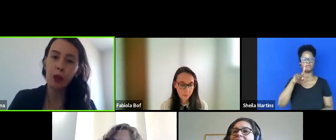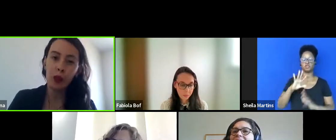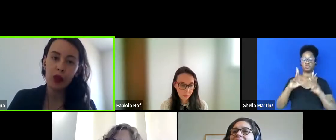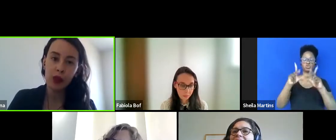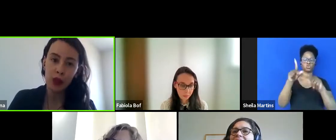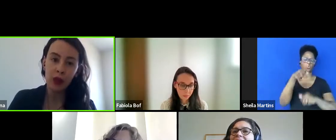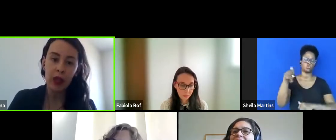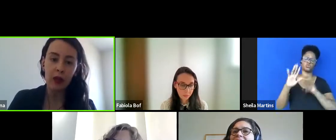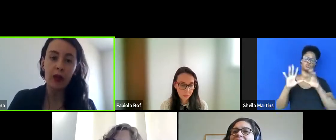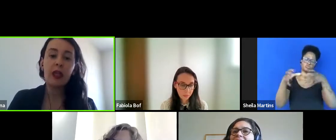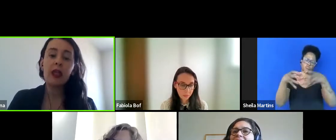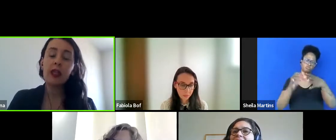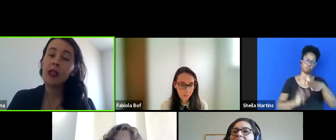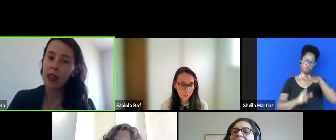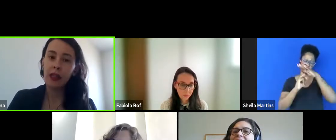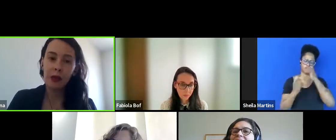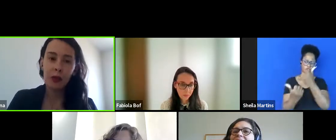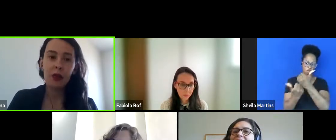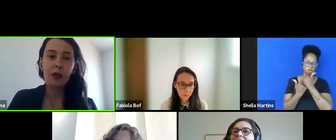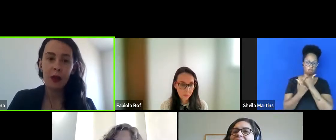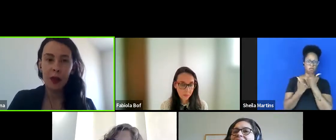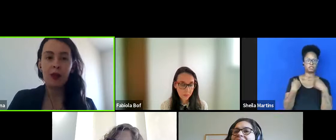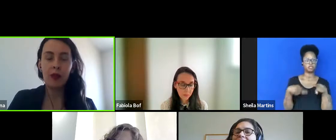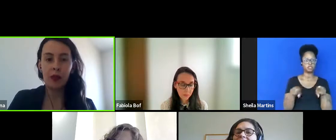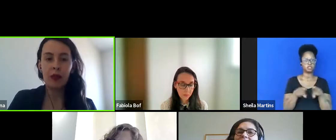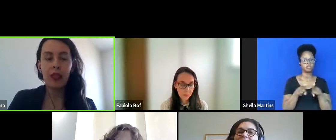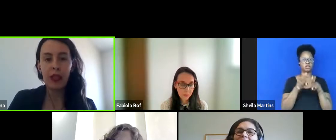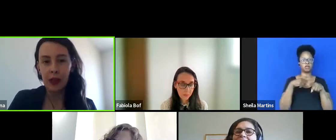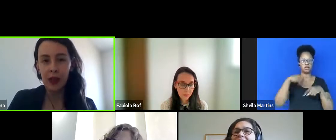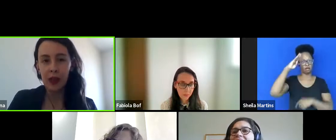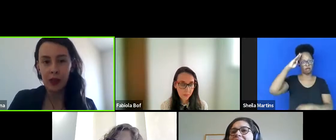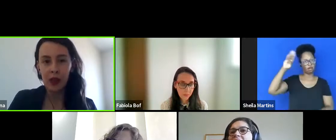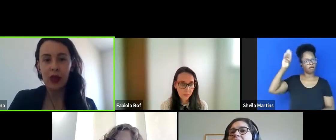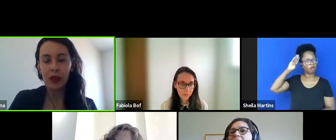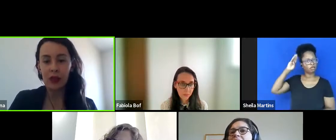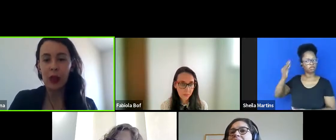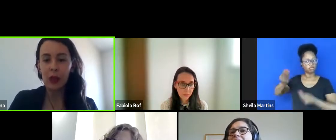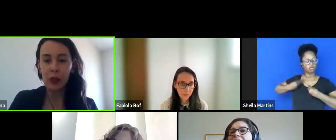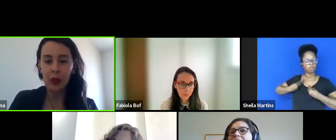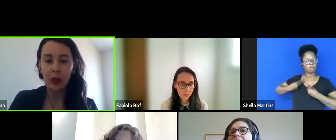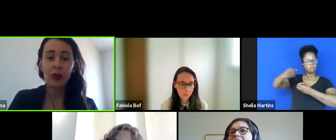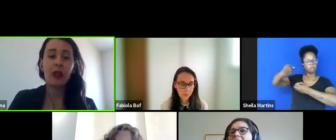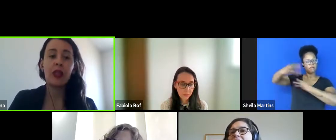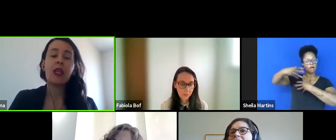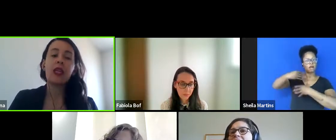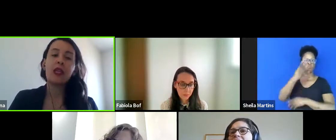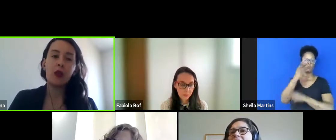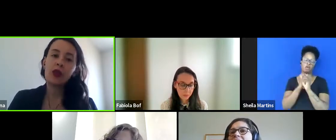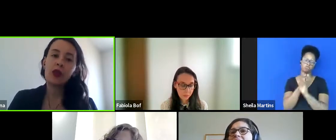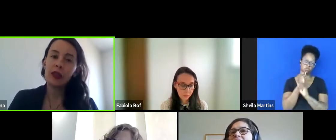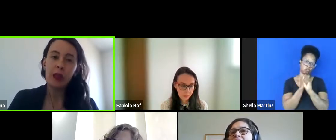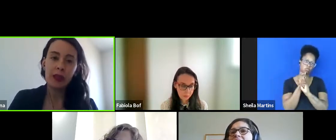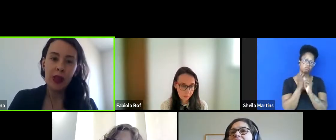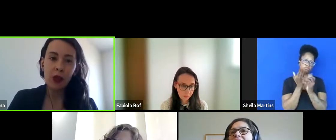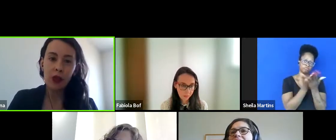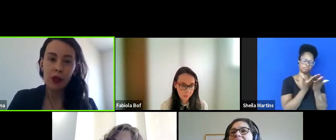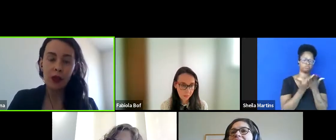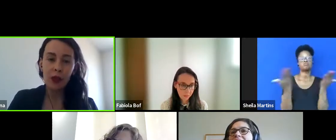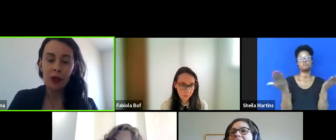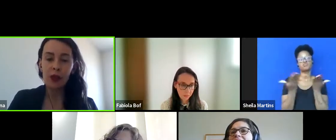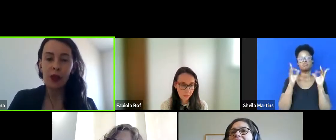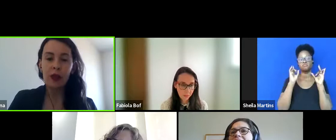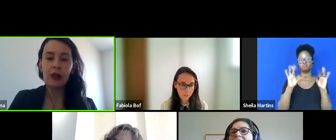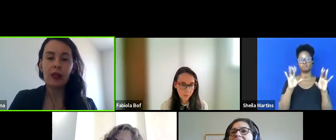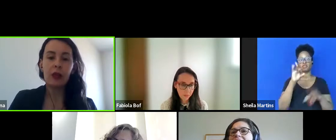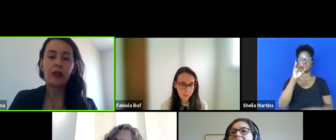por todo o apoio institucional e acadêmico que me foram ofertados durante esses 4 anos. E hoje, em especial, no